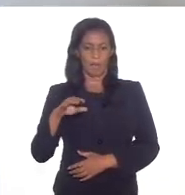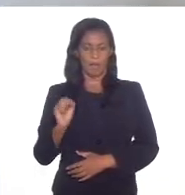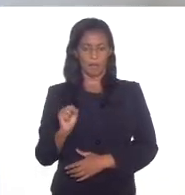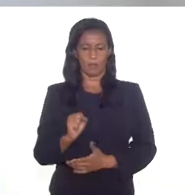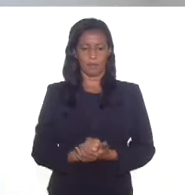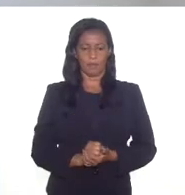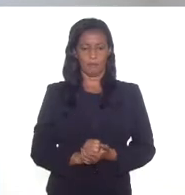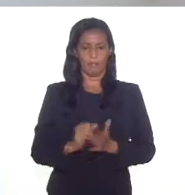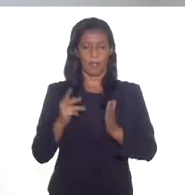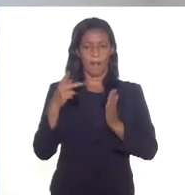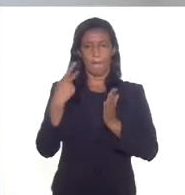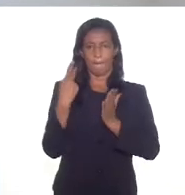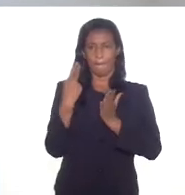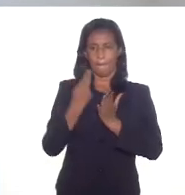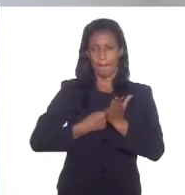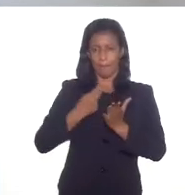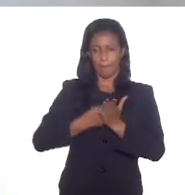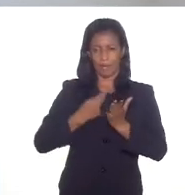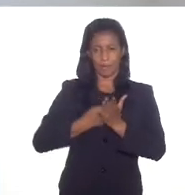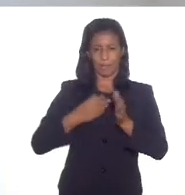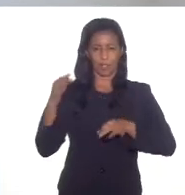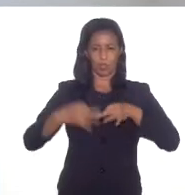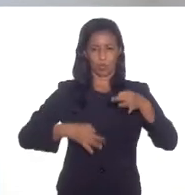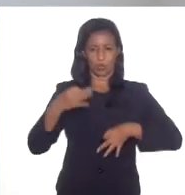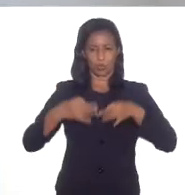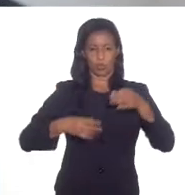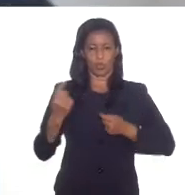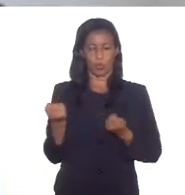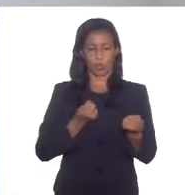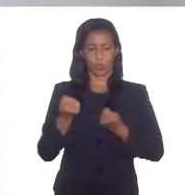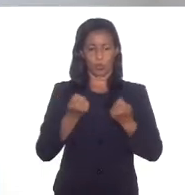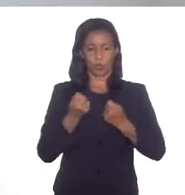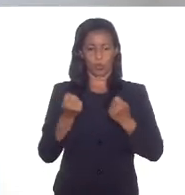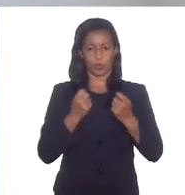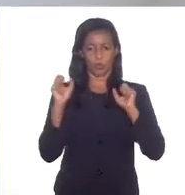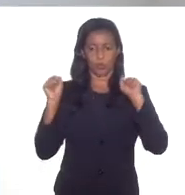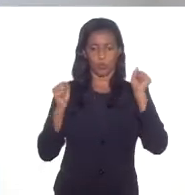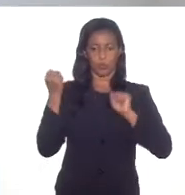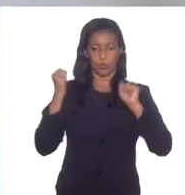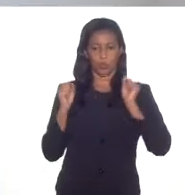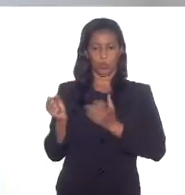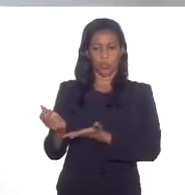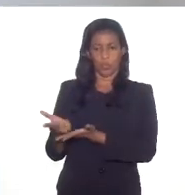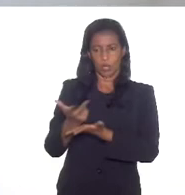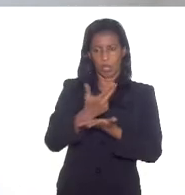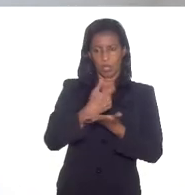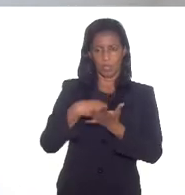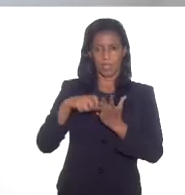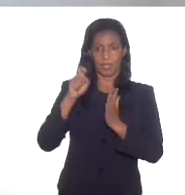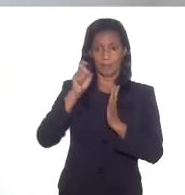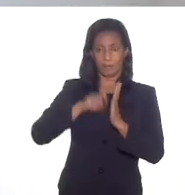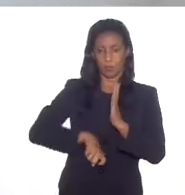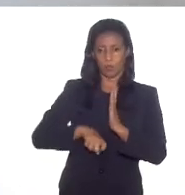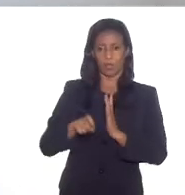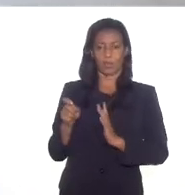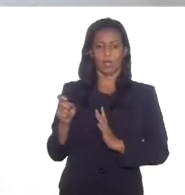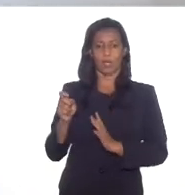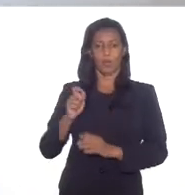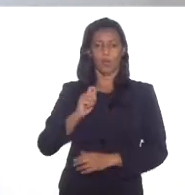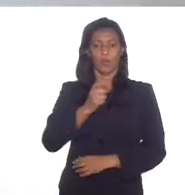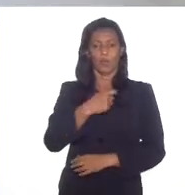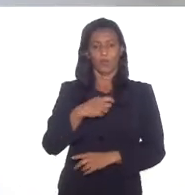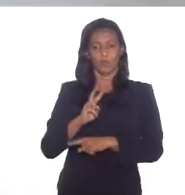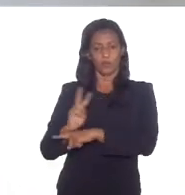e Justiça, de Legislação Constitucional Complementar e Código, de Economia, Indústria e Comércio, de Tributação, com toda a arrecadação estadual, fiscalização dos tributos